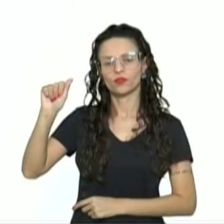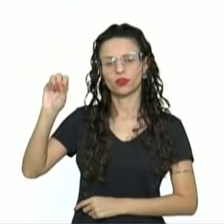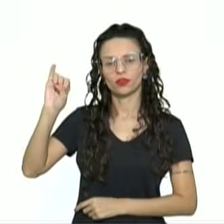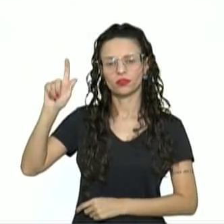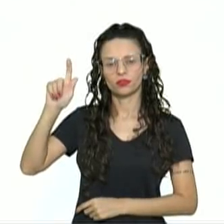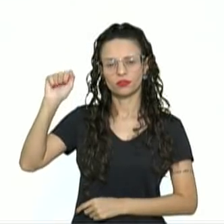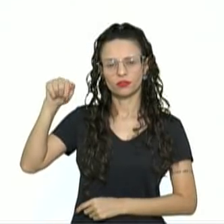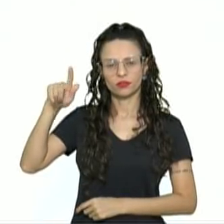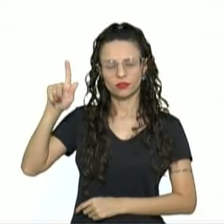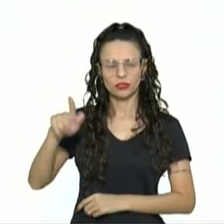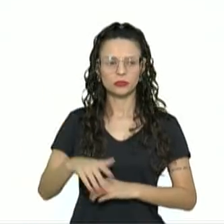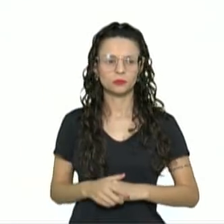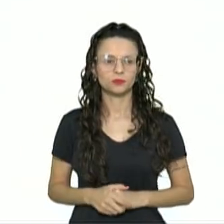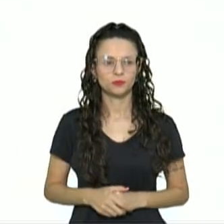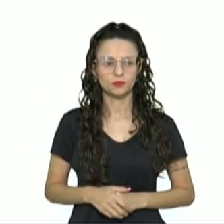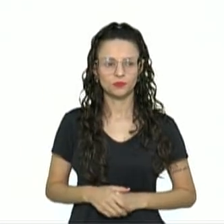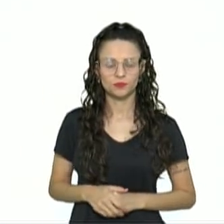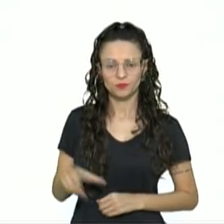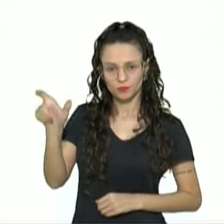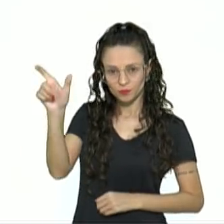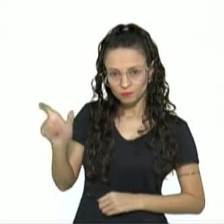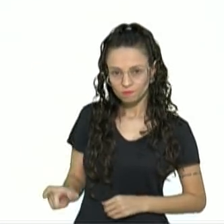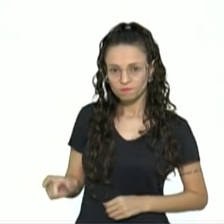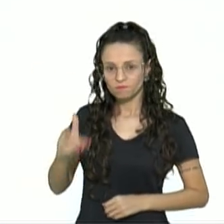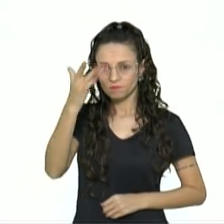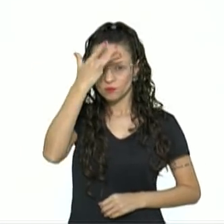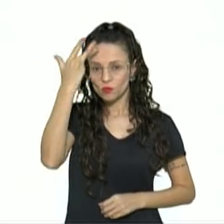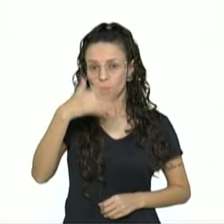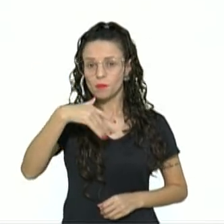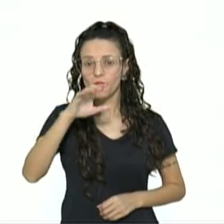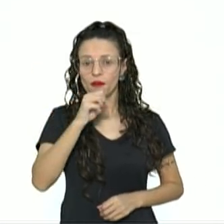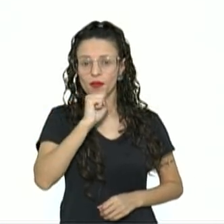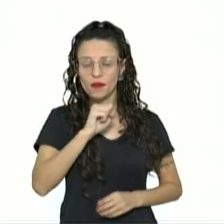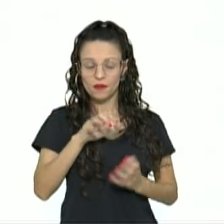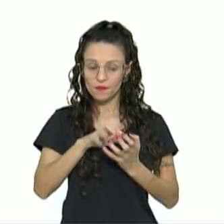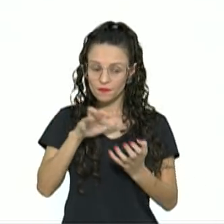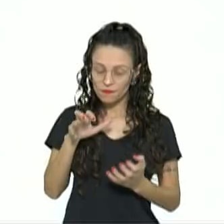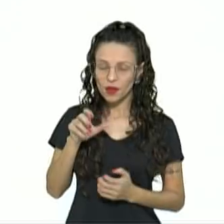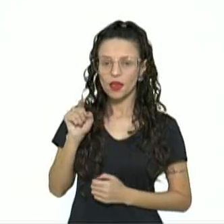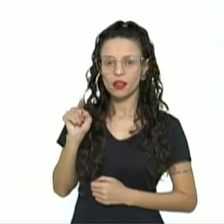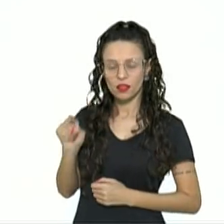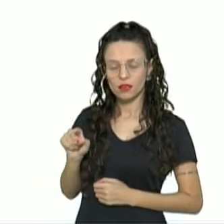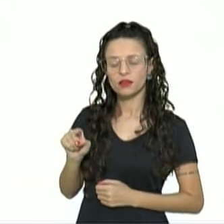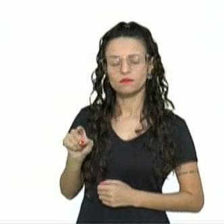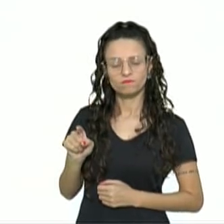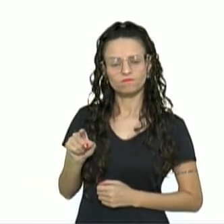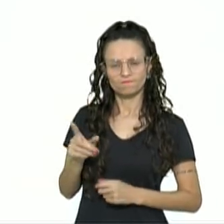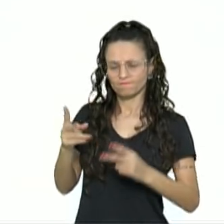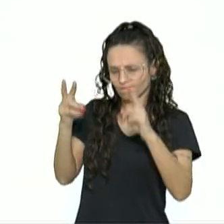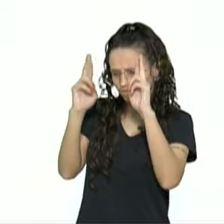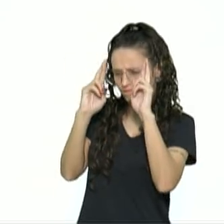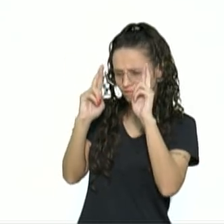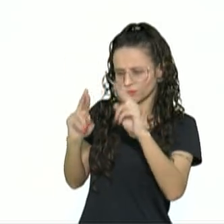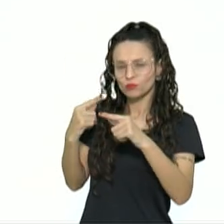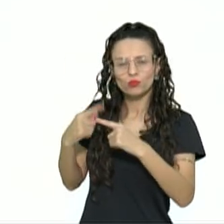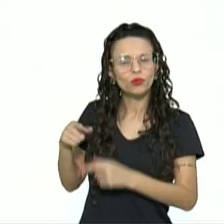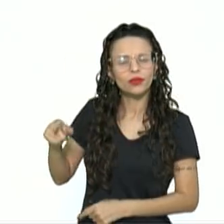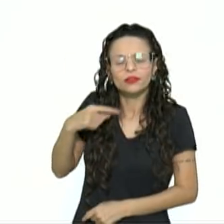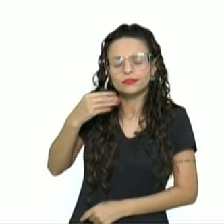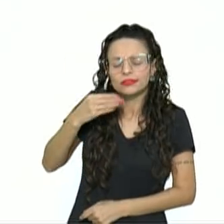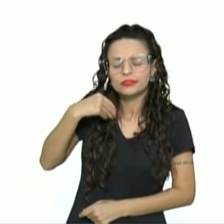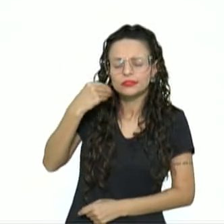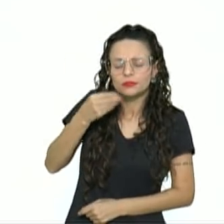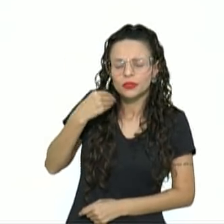O ancião no povo indígena é muito respeitado, pois ele carrega consigo uma maior experiência de